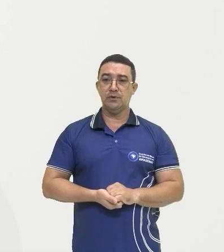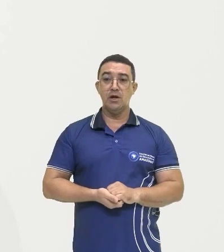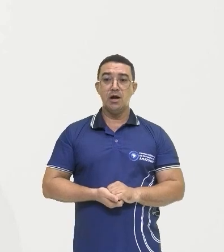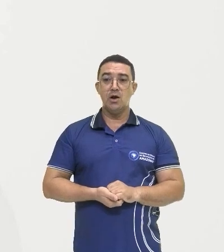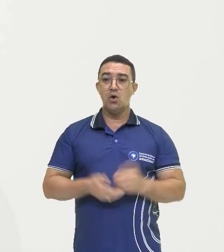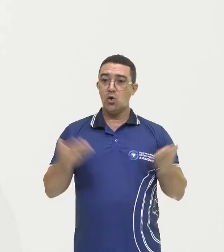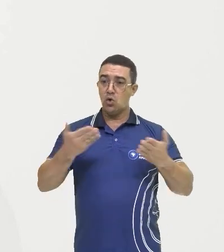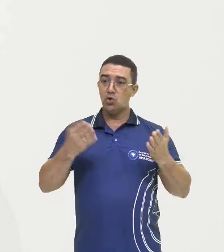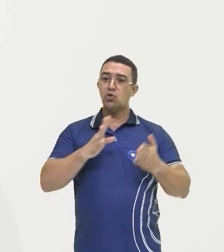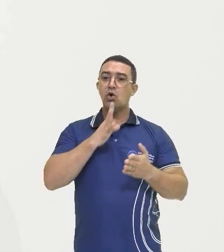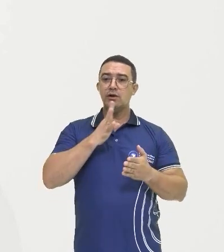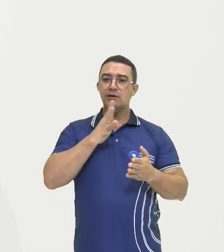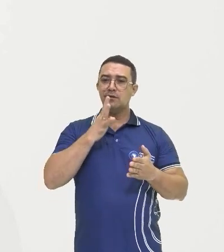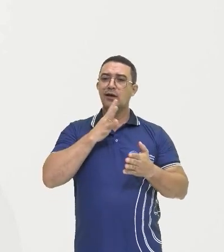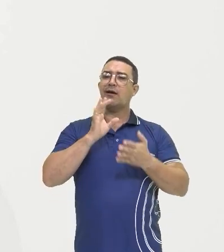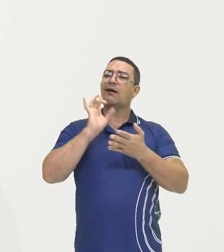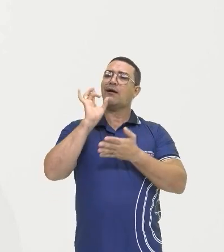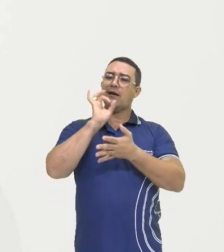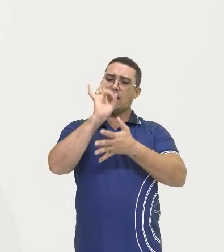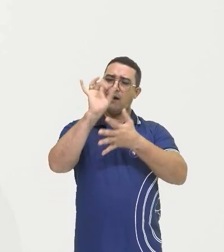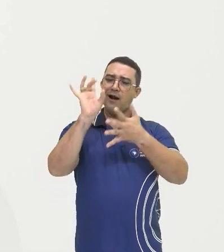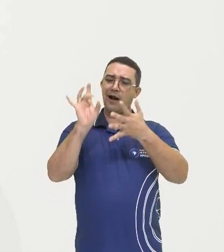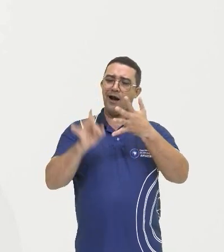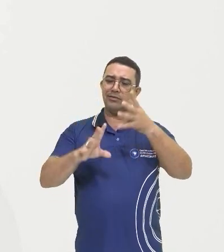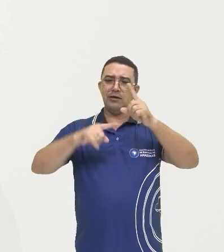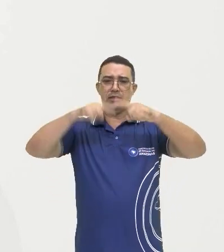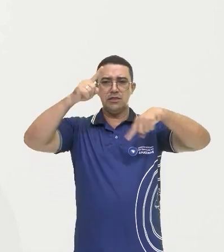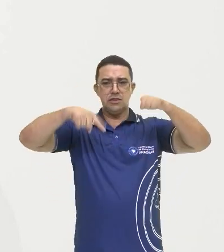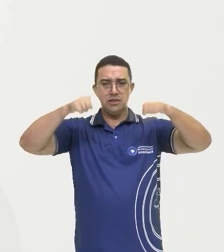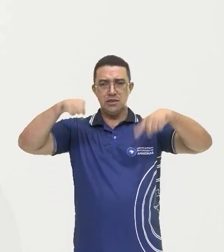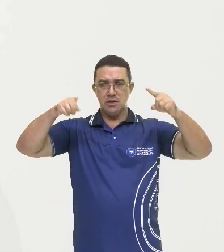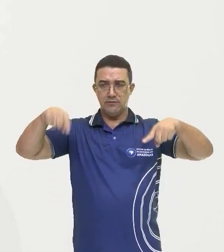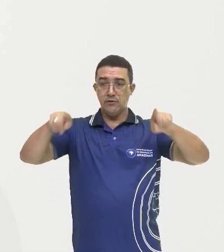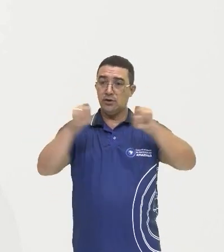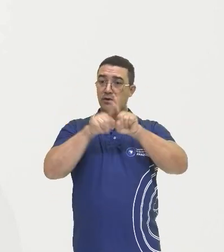um desses níveis e exemplificando um bloco